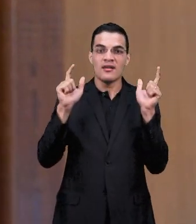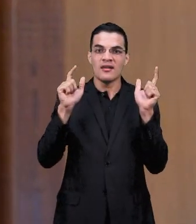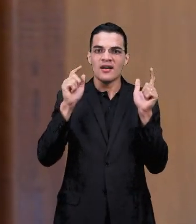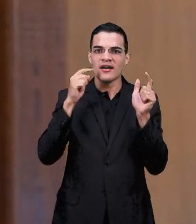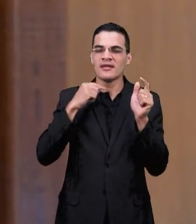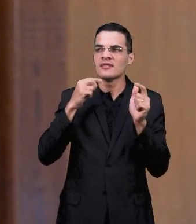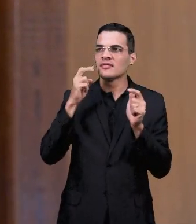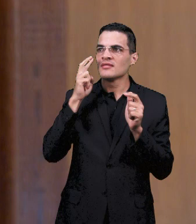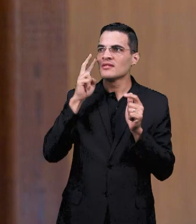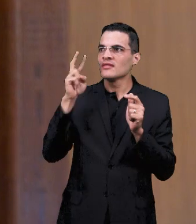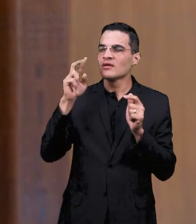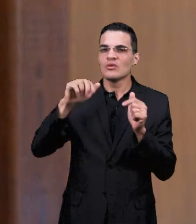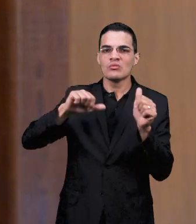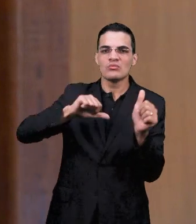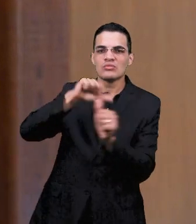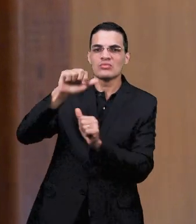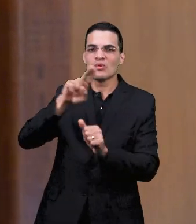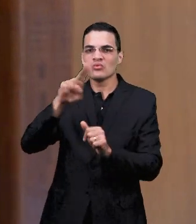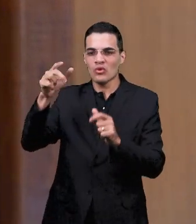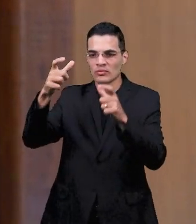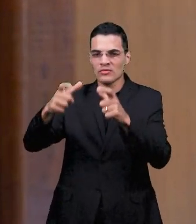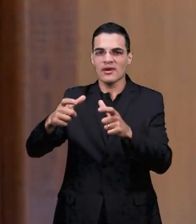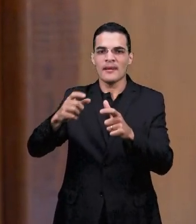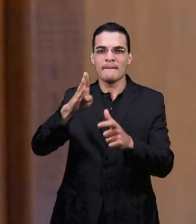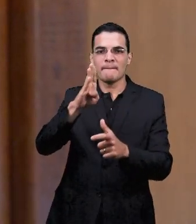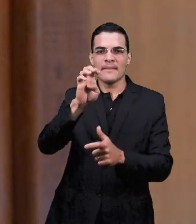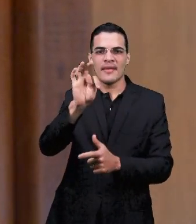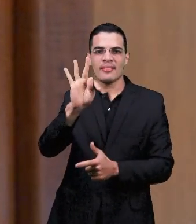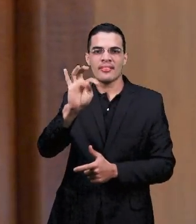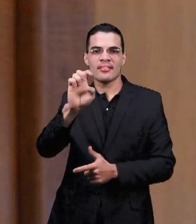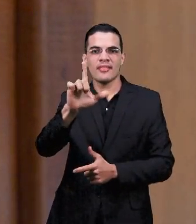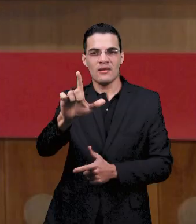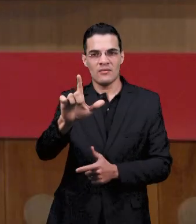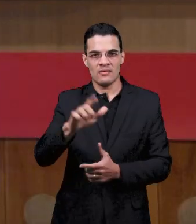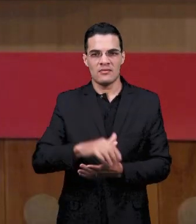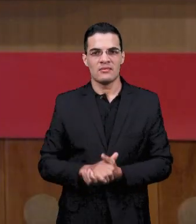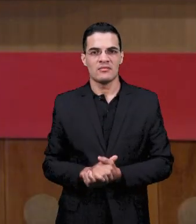lugar, mas continuou sendo Jacó.